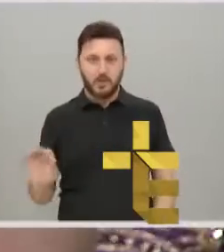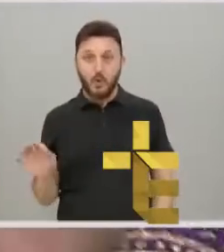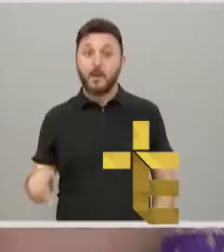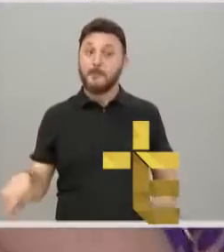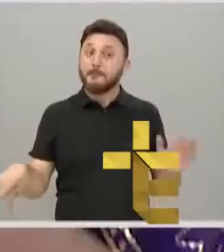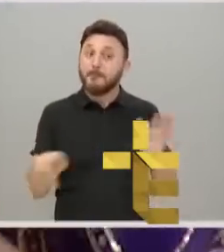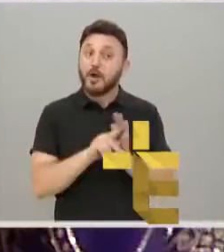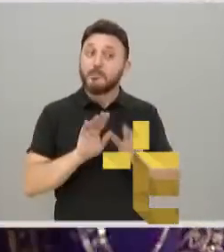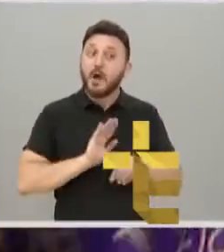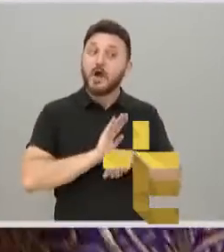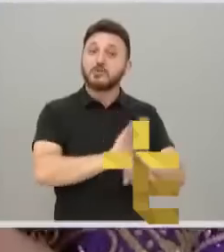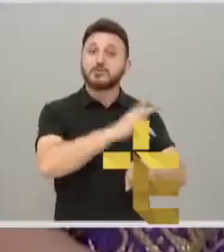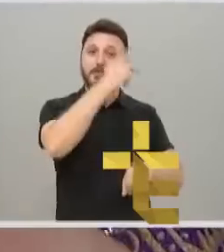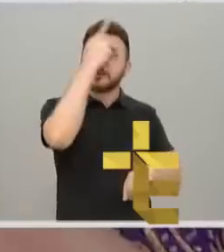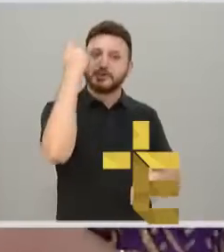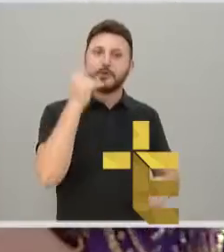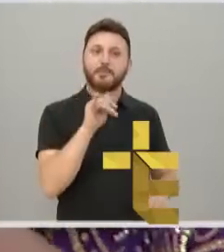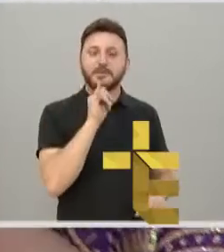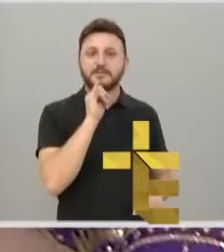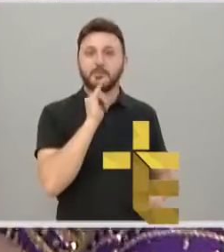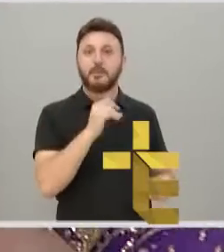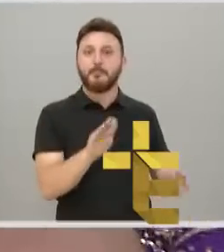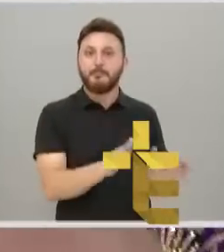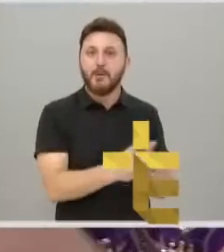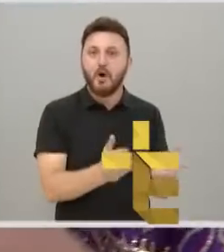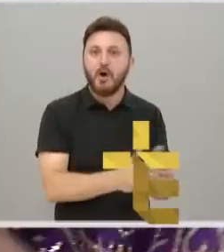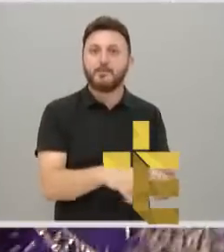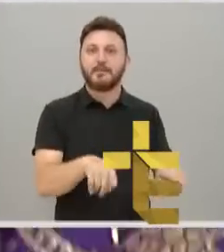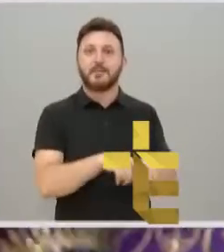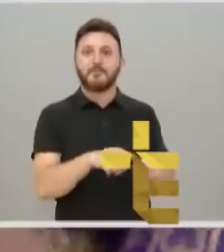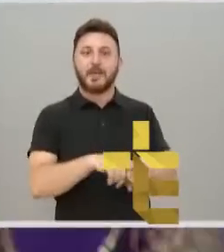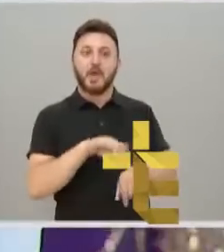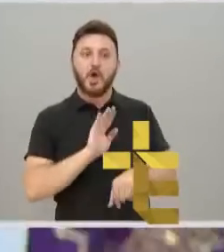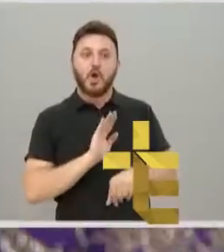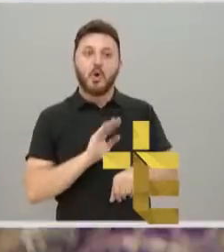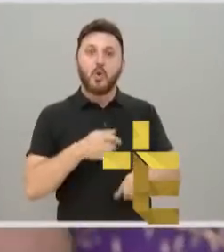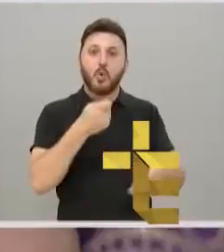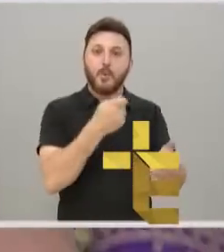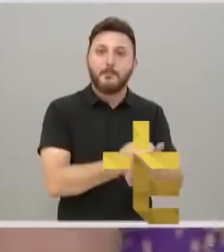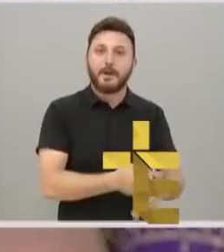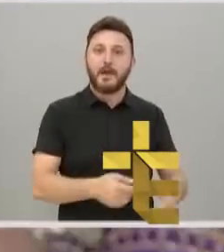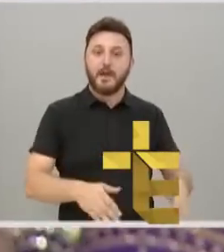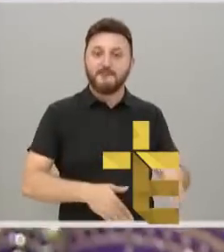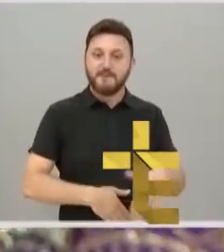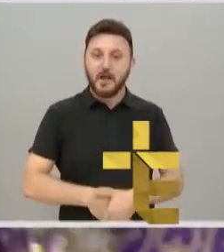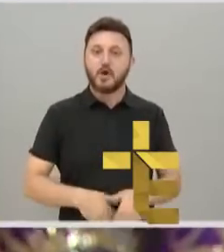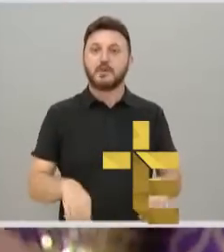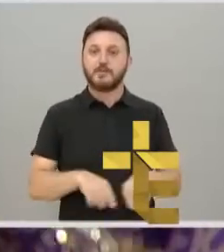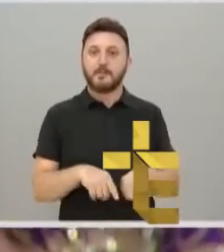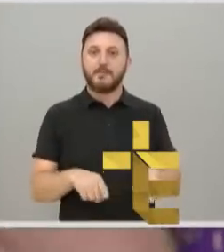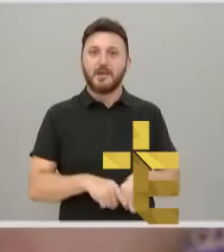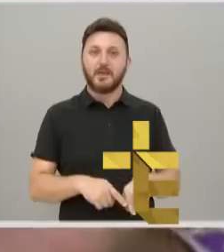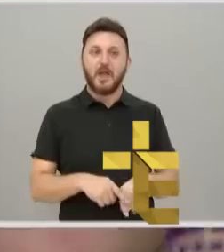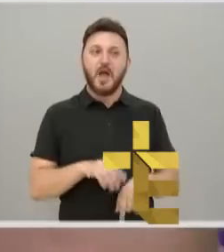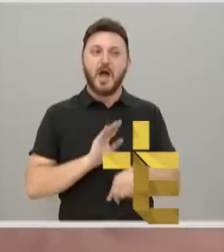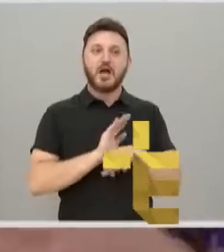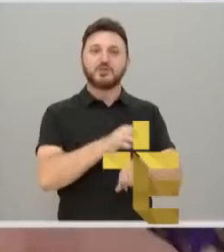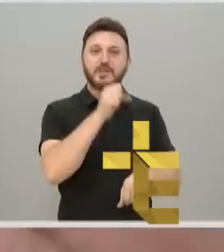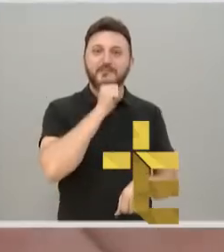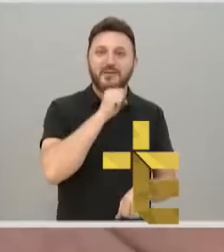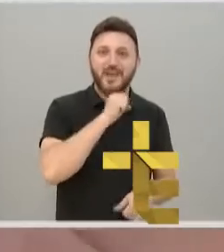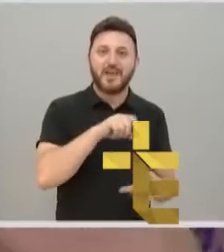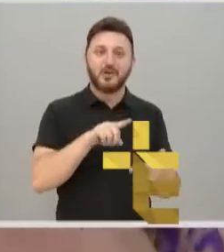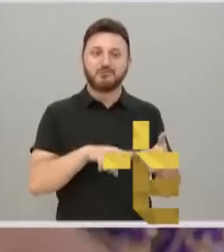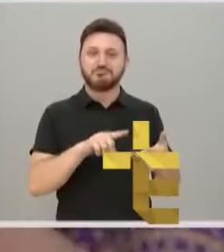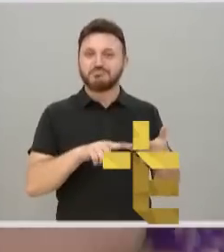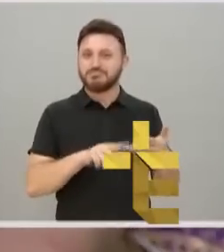da campanha da fraternidade. Se você é católico verdadeiro, você é obediente